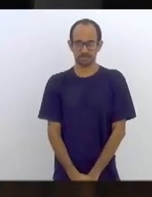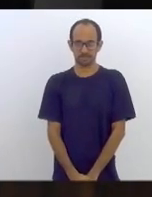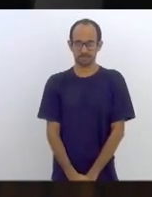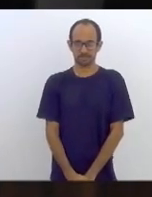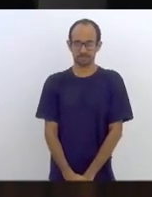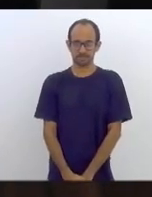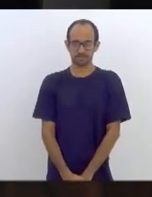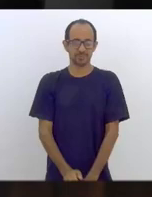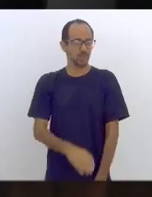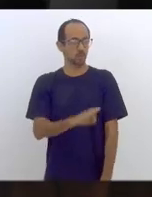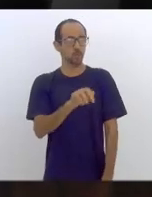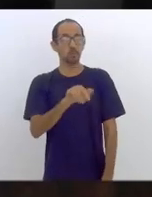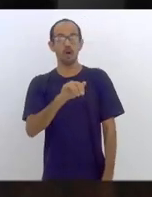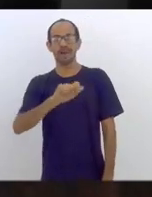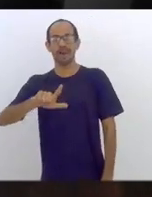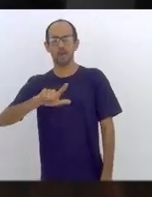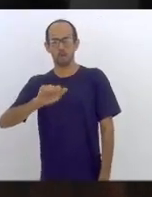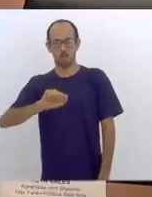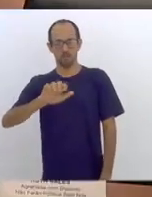diretamente do Borel.